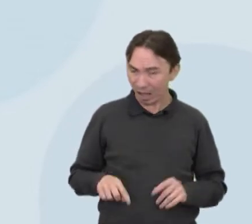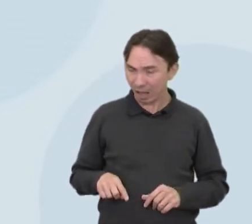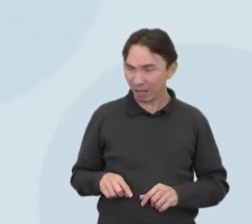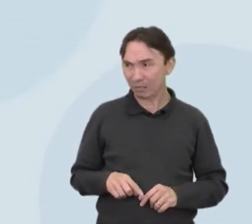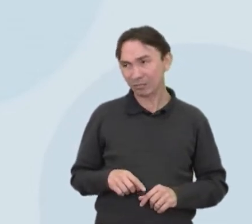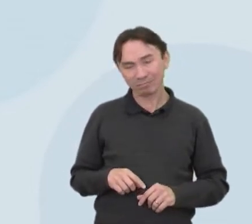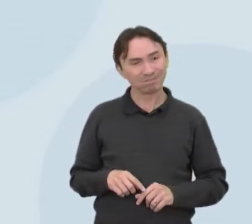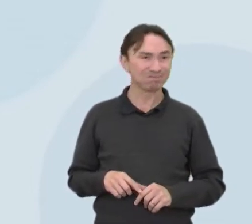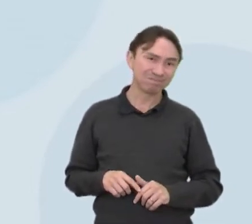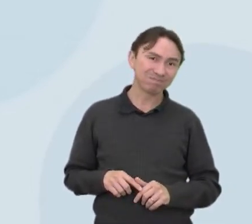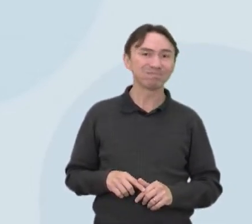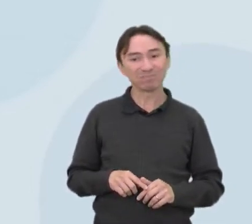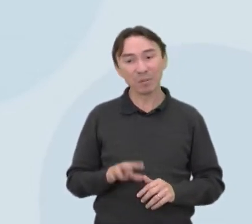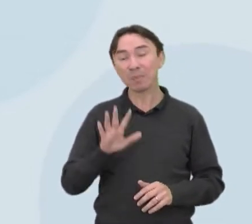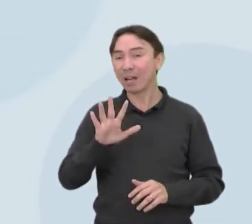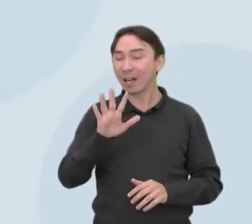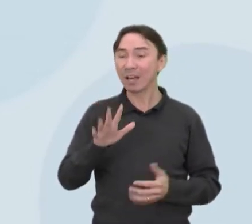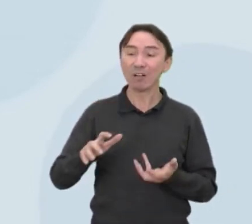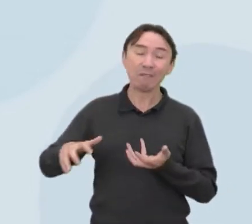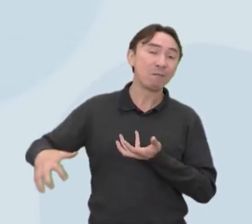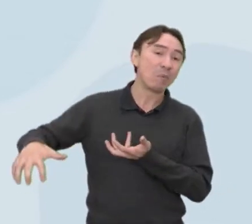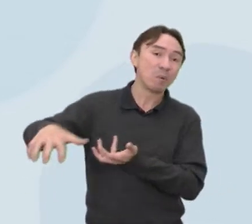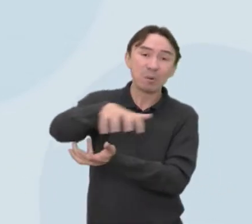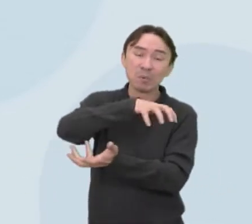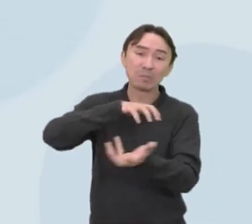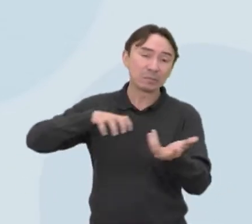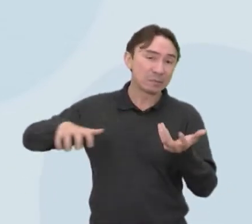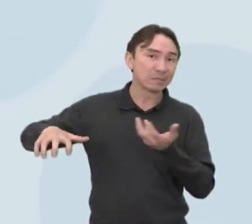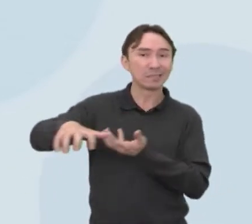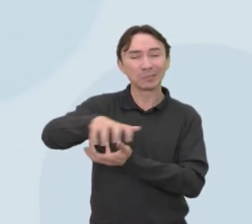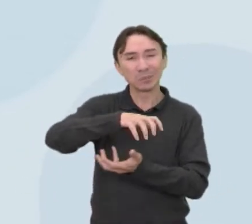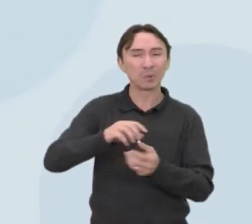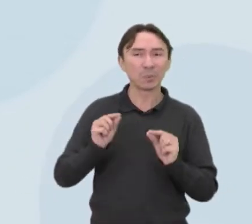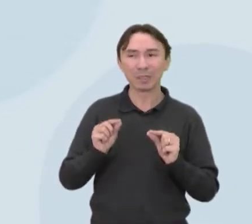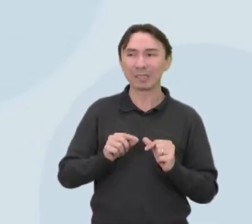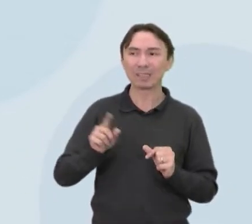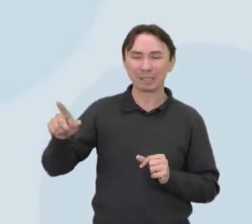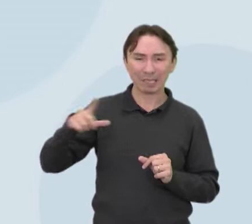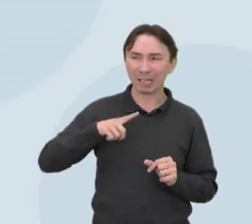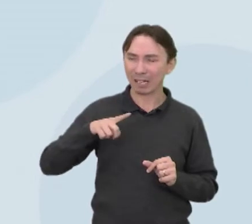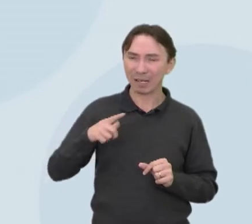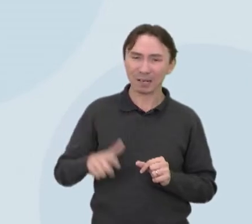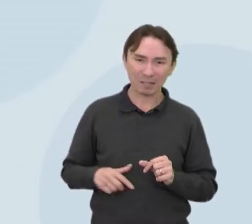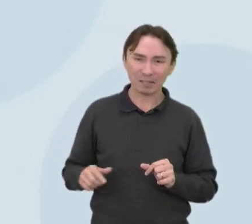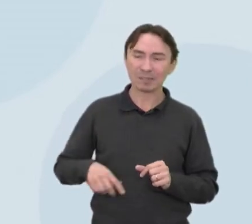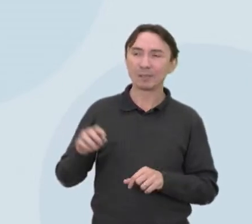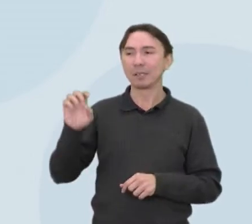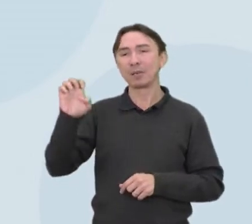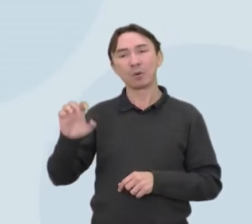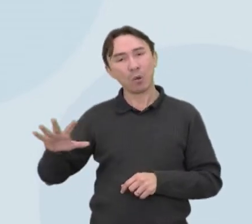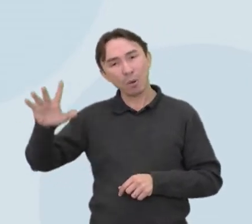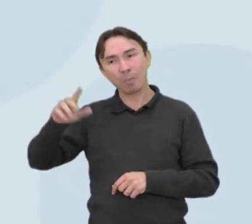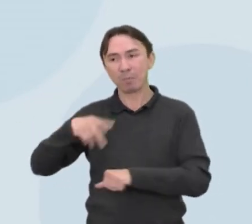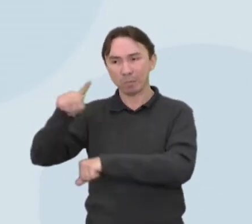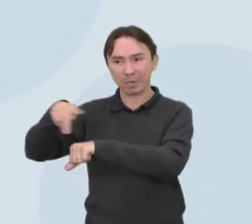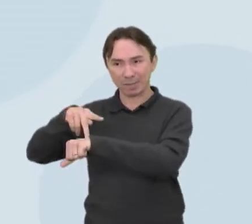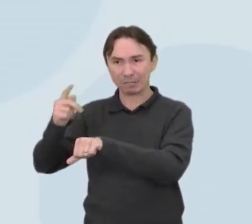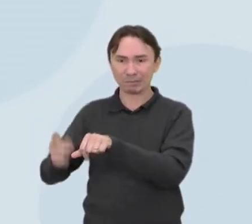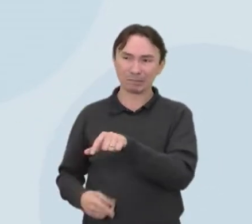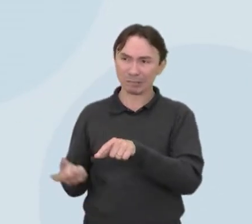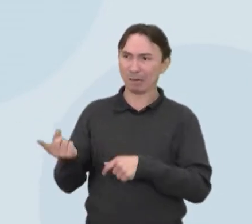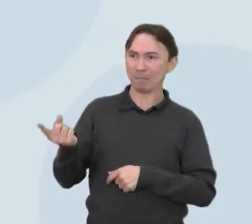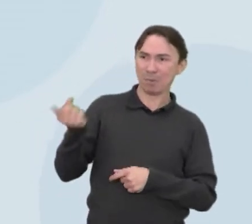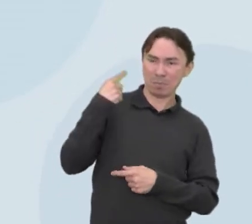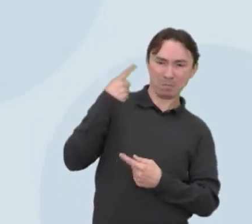que busca aí, né, se desvencilhar de uma nação europeia, né, que está dominando, e